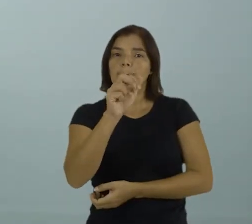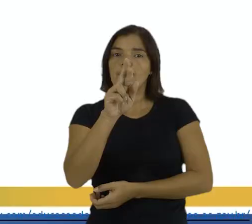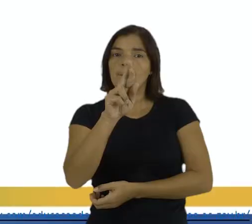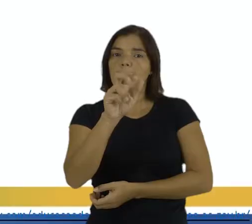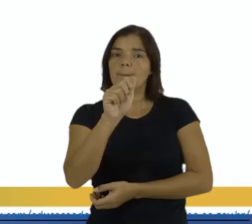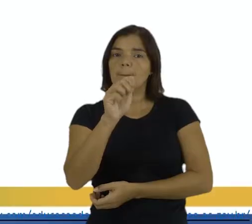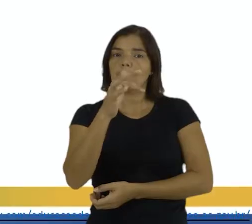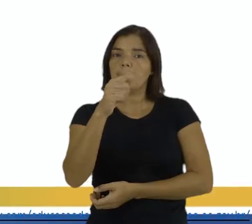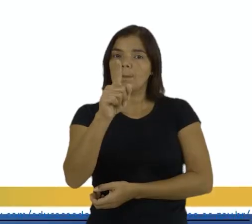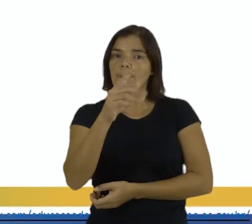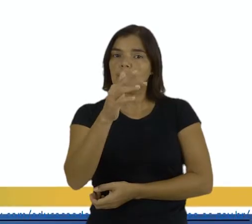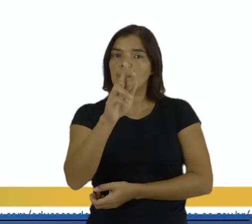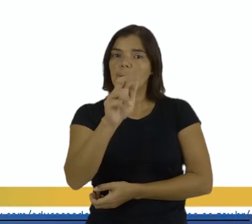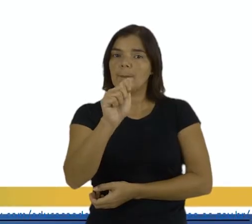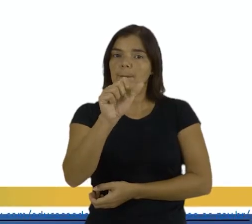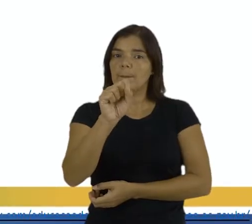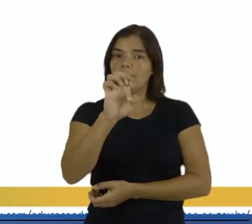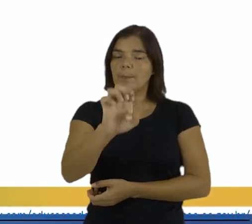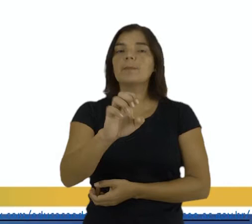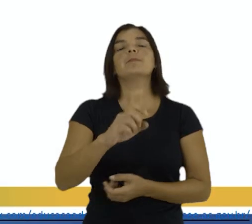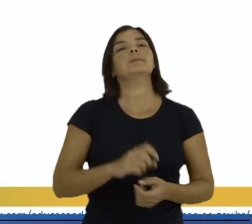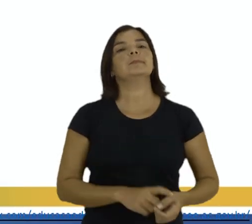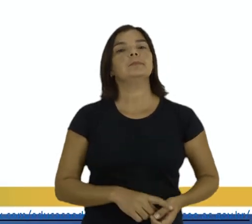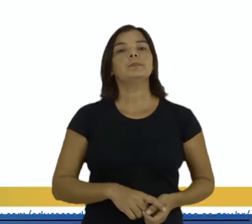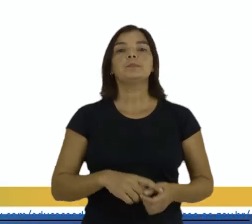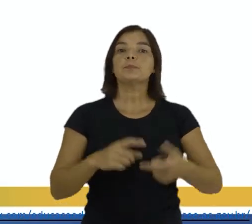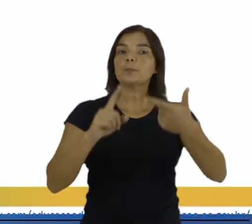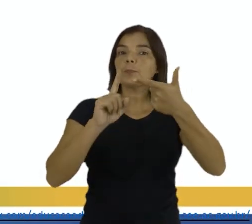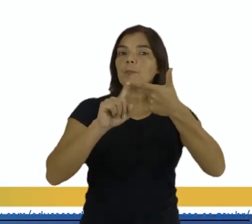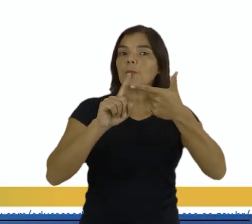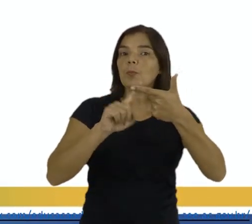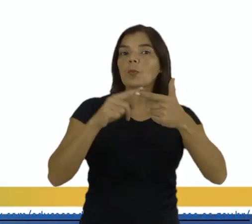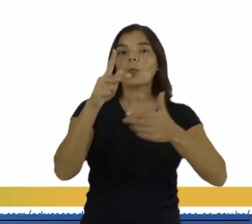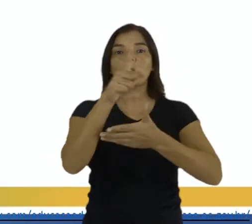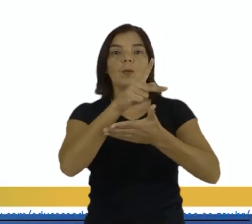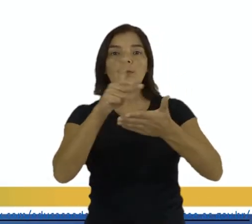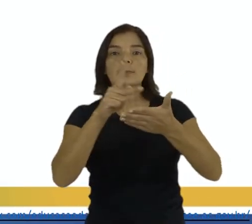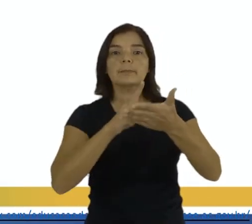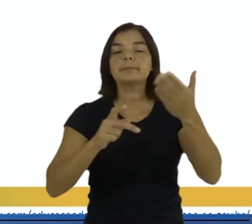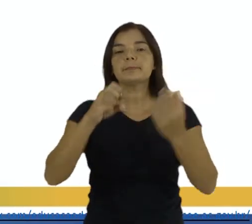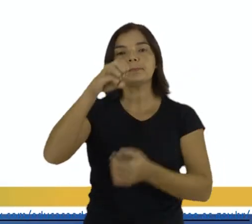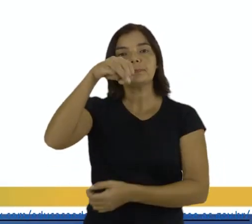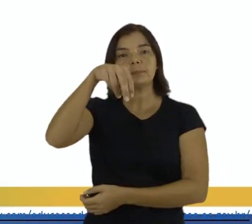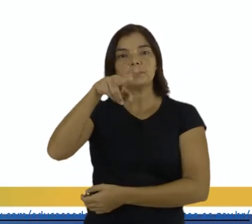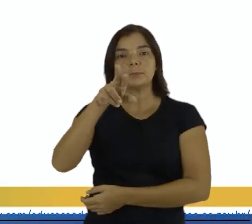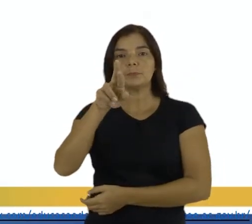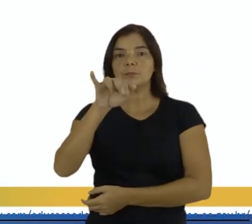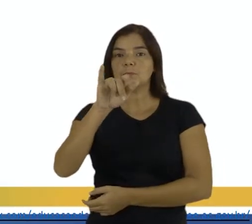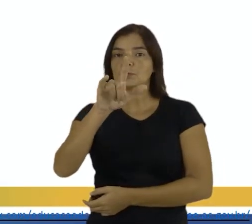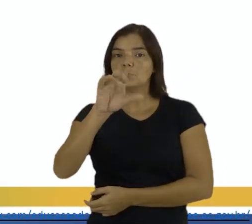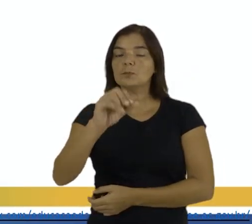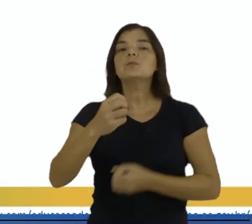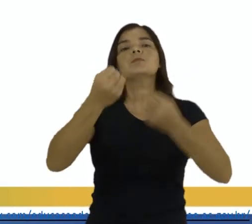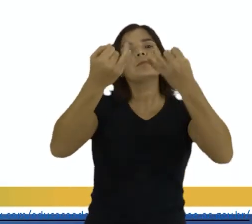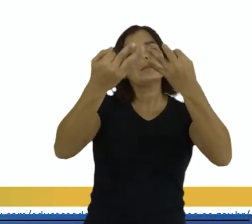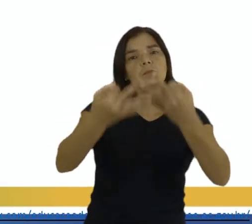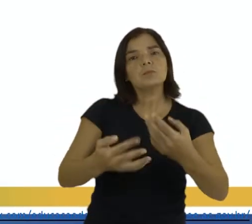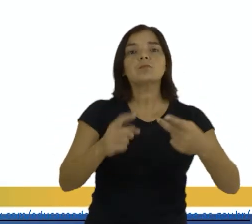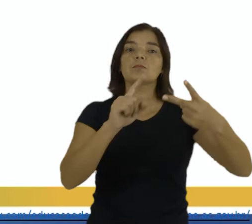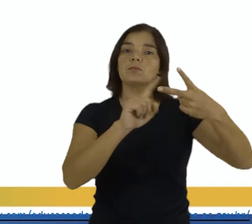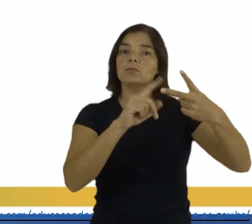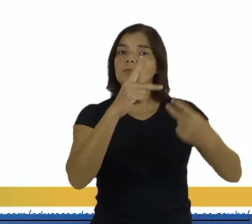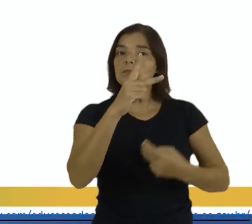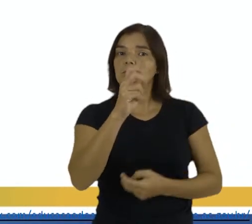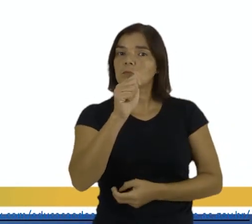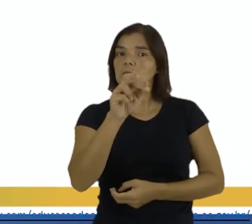paráfrase. No segundo poema, Murilo Mendes está usando uma paráfrase para relacionar seu texto